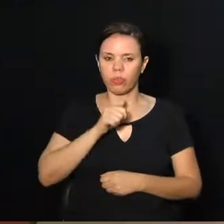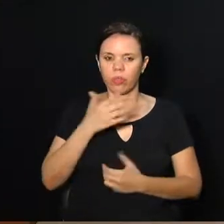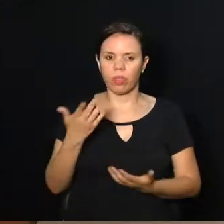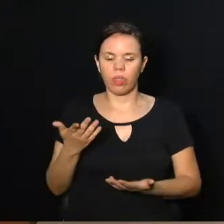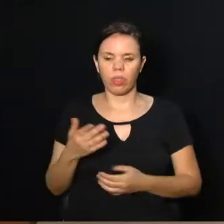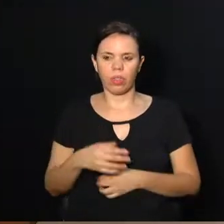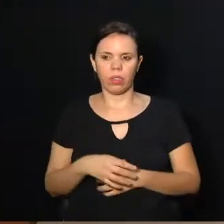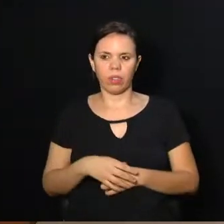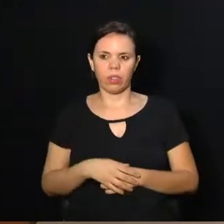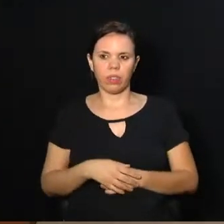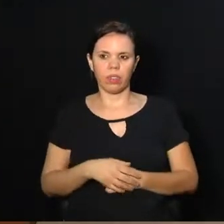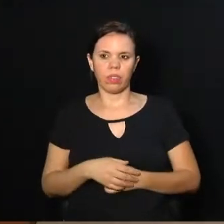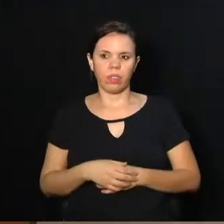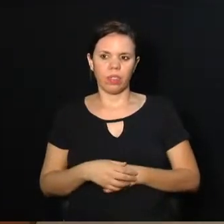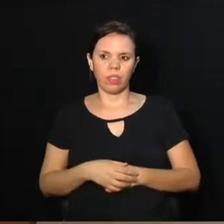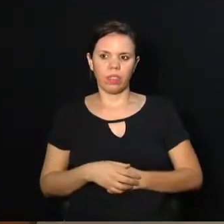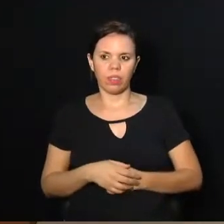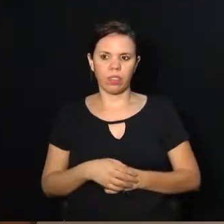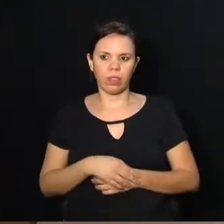ficou, assim,